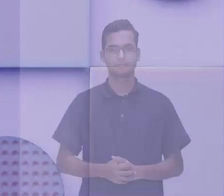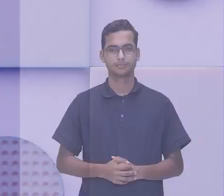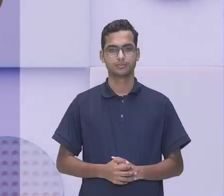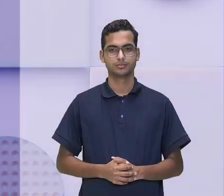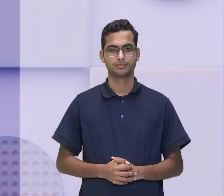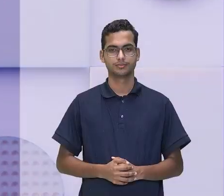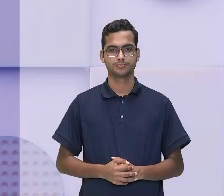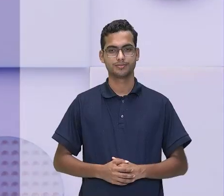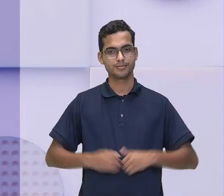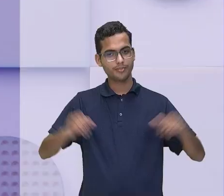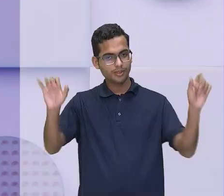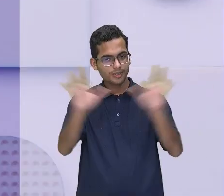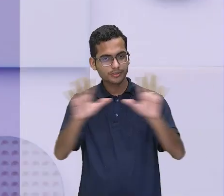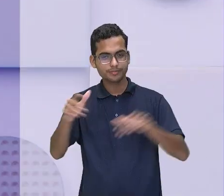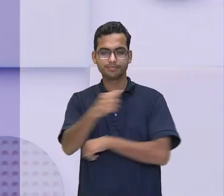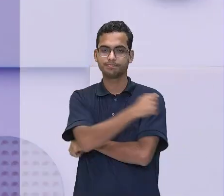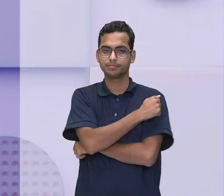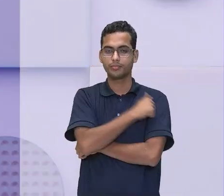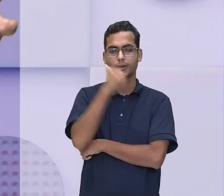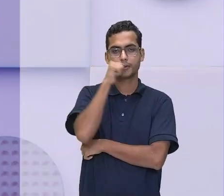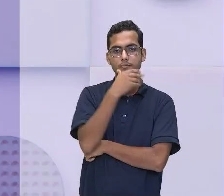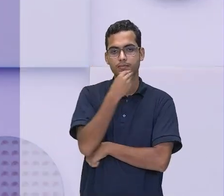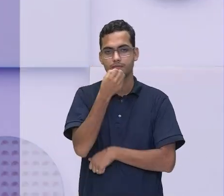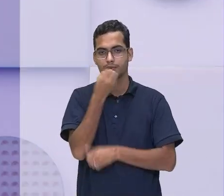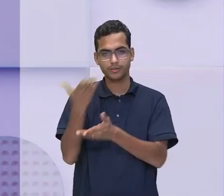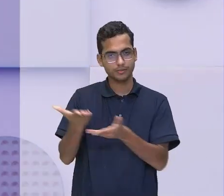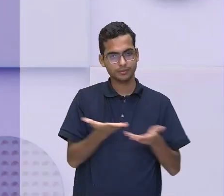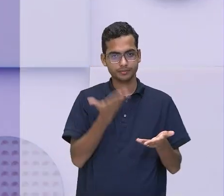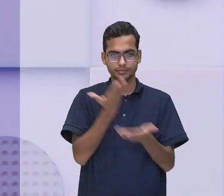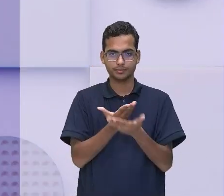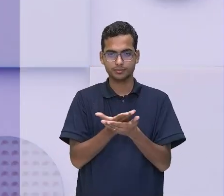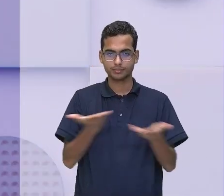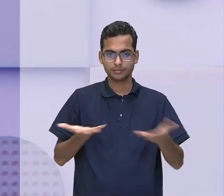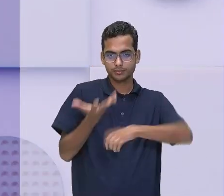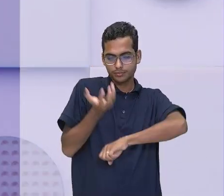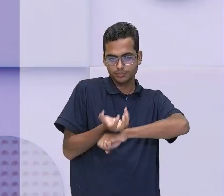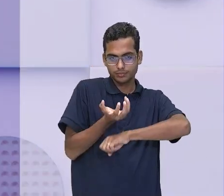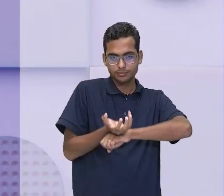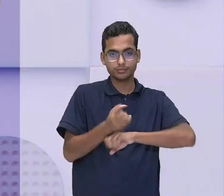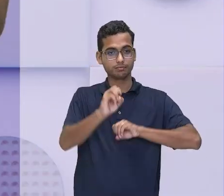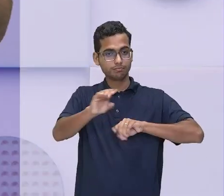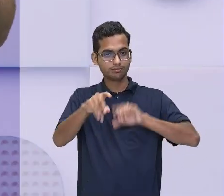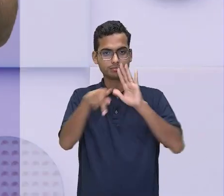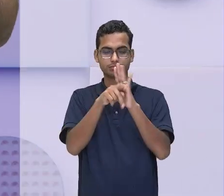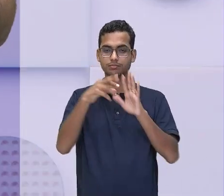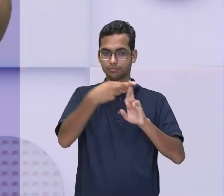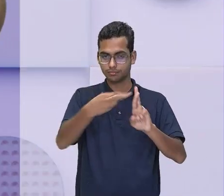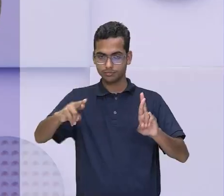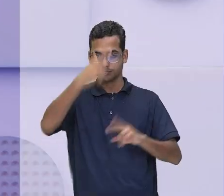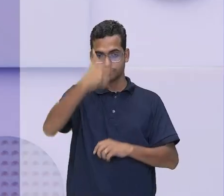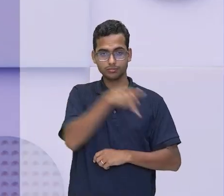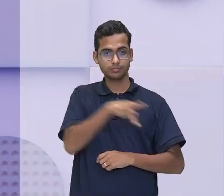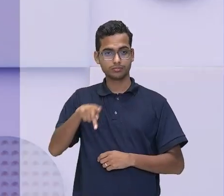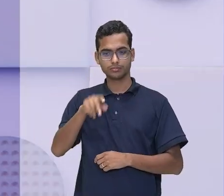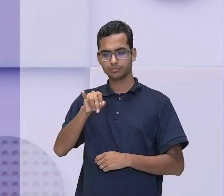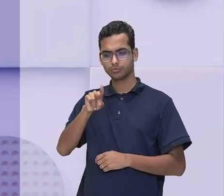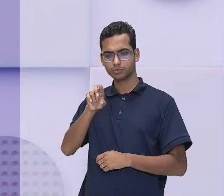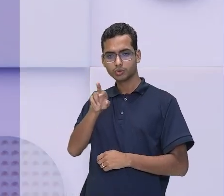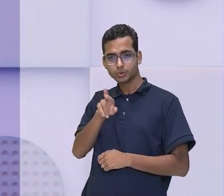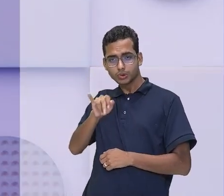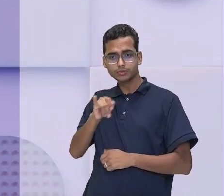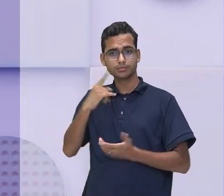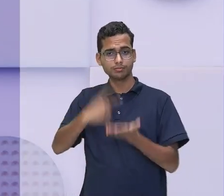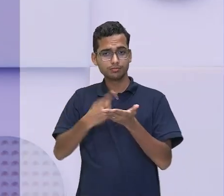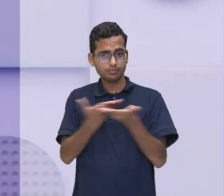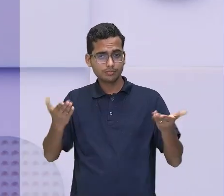Olá, meu caro aluno, minha cara aluna, seja bem-vindo e bem-vinda à nossa aula de ensino religioso. Eu sou o professor Yuri Lima e quero te convidar